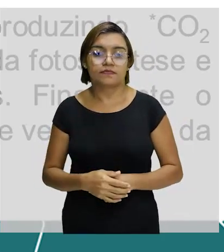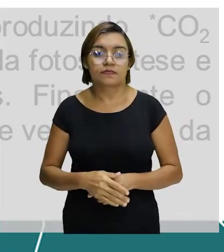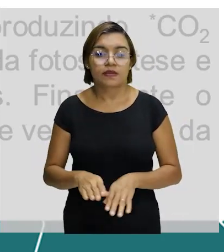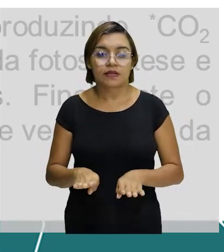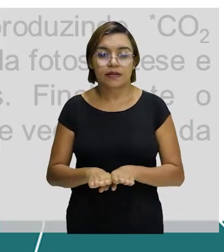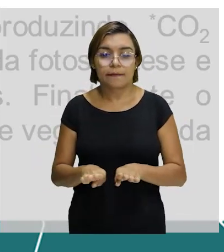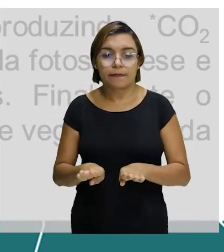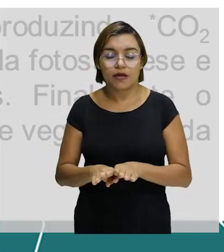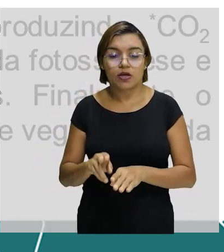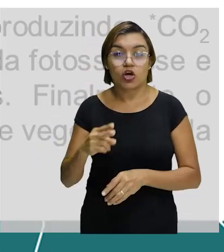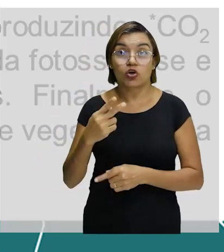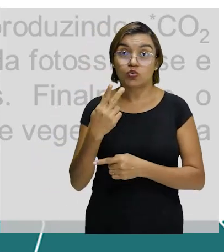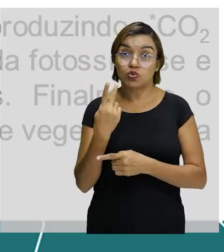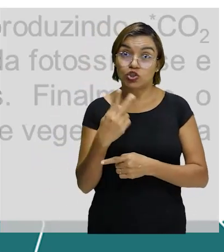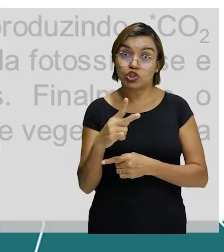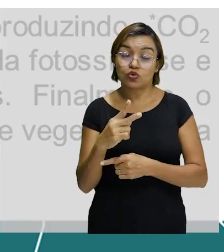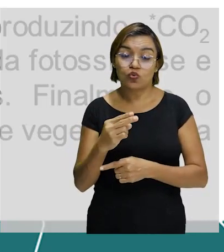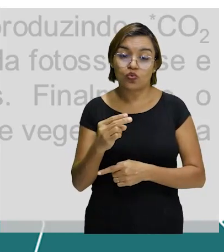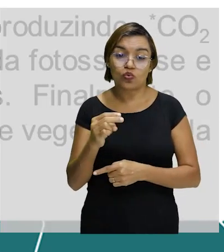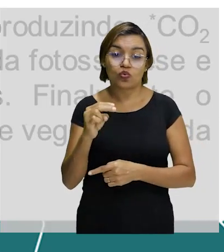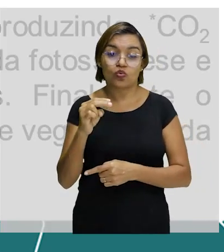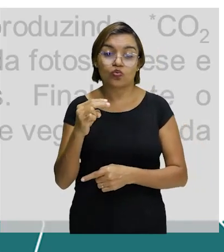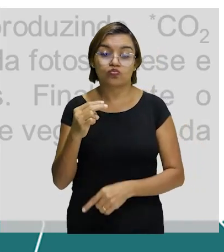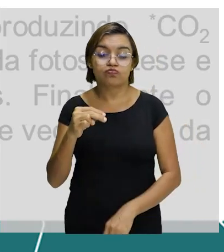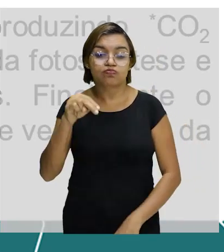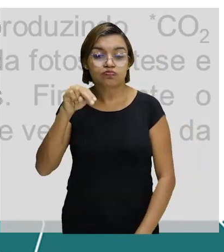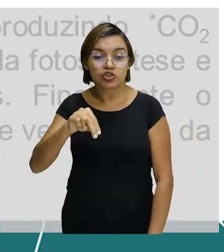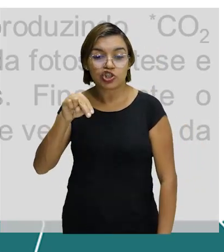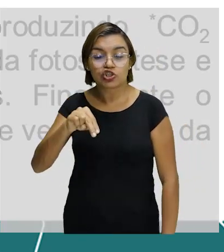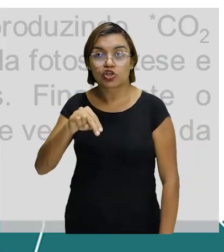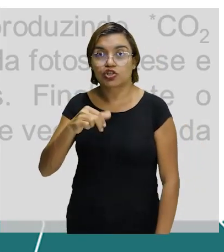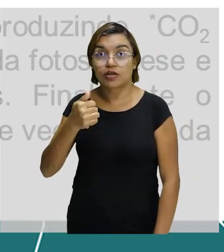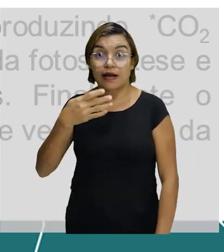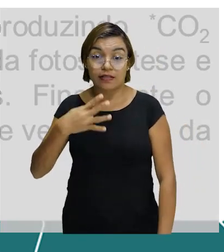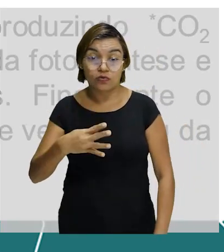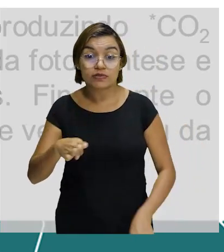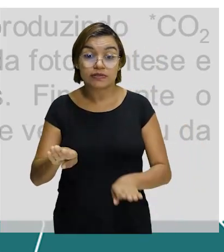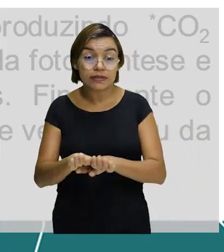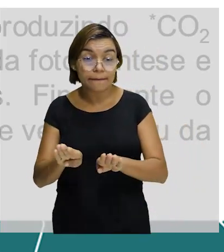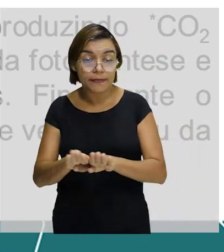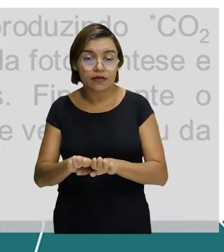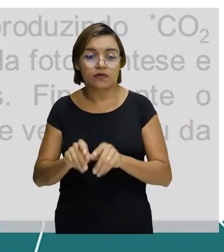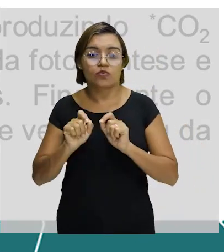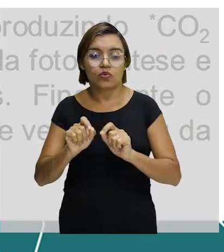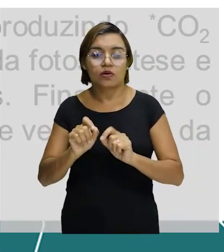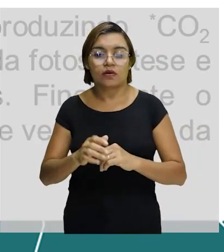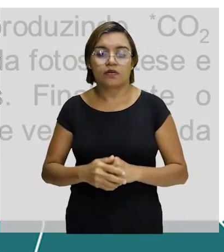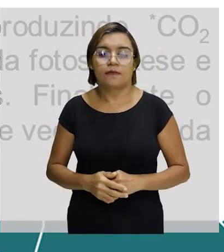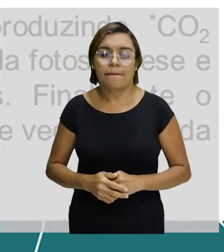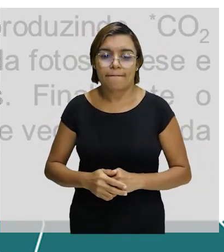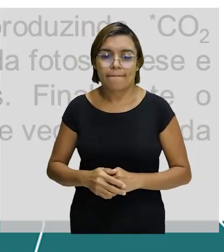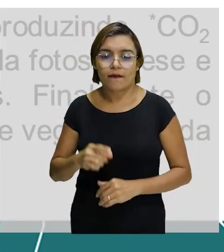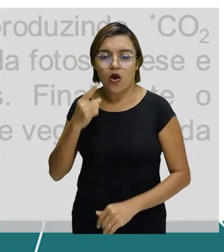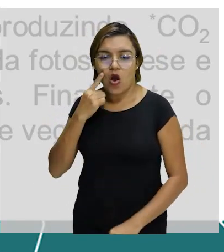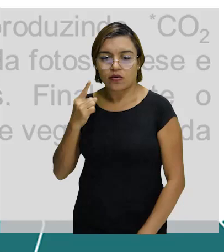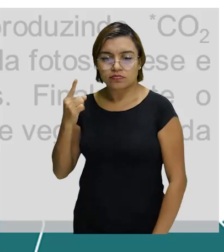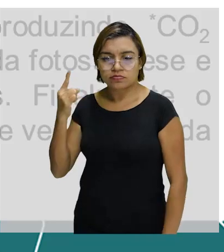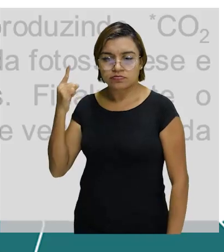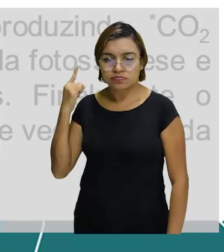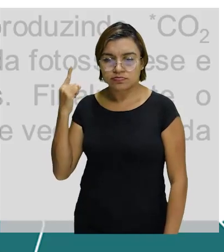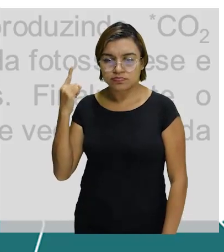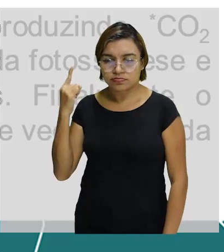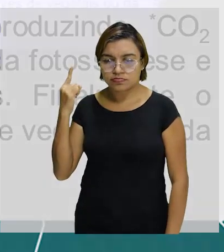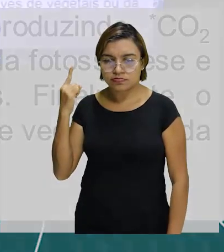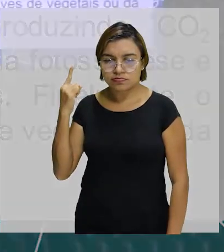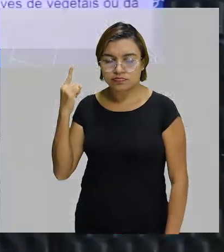por nêutrons cósmicos em altitudes muito elevadas, dando origem ao isótopo radioativo carbono